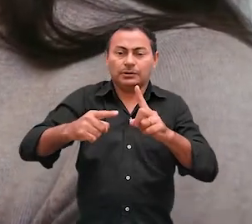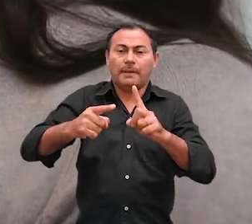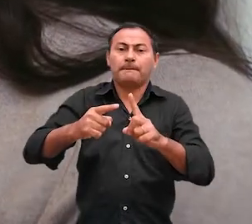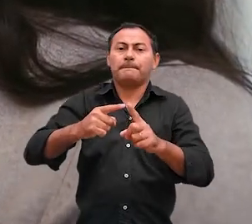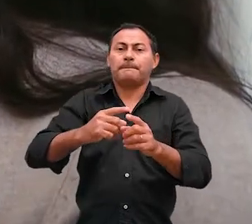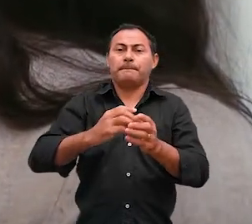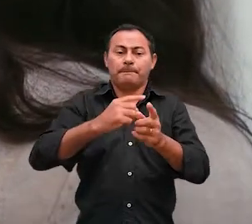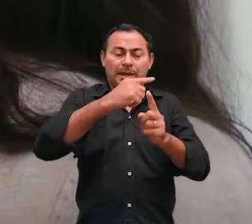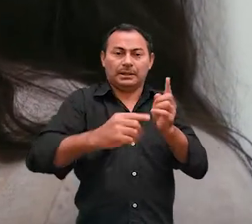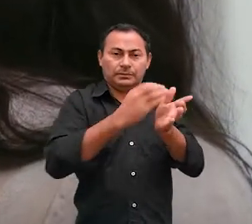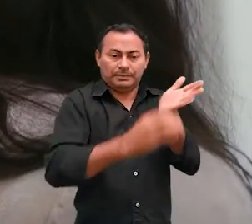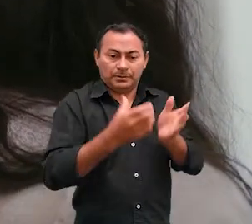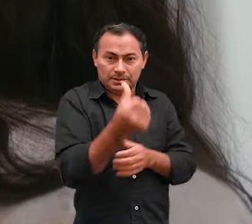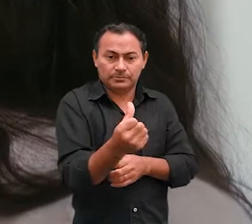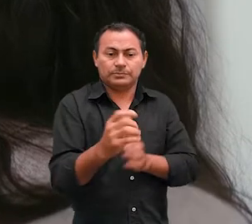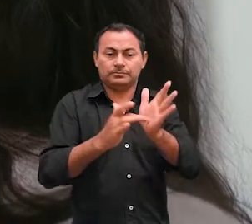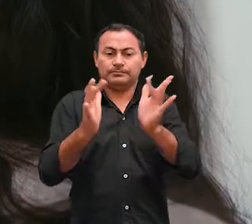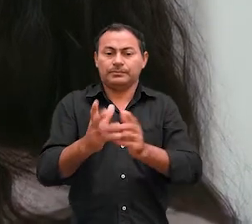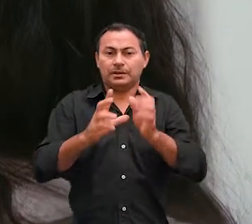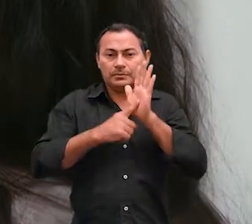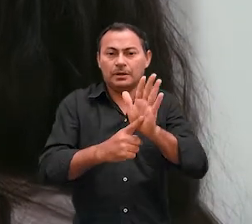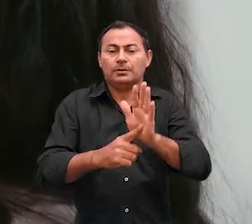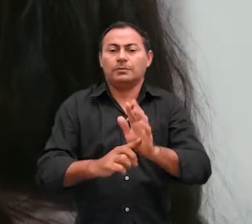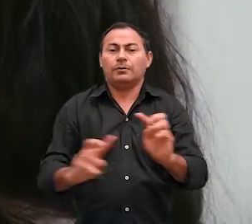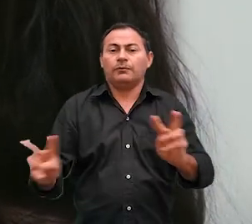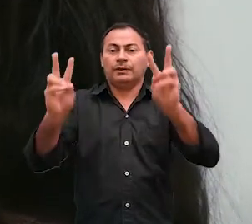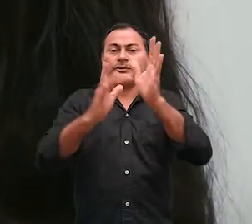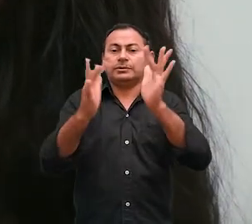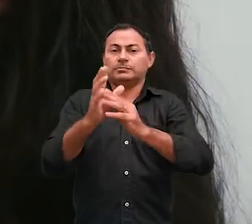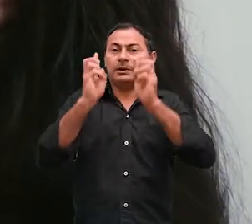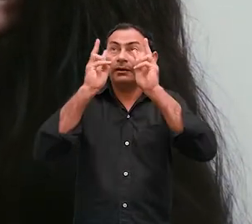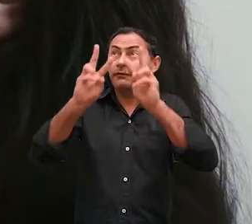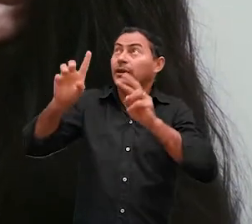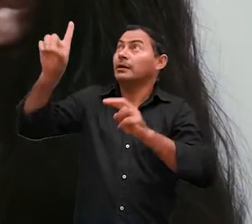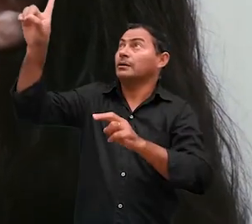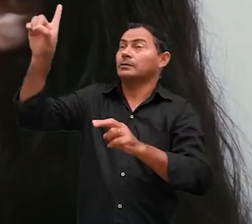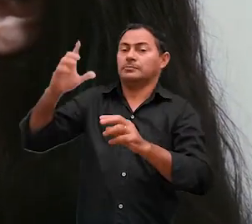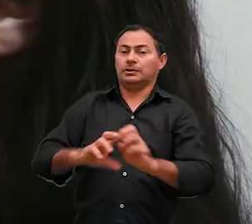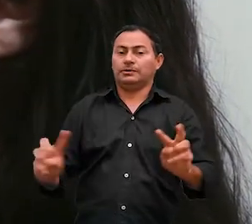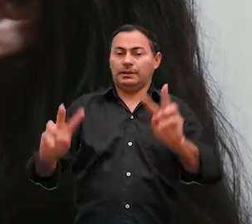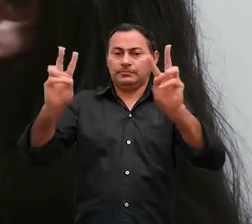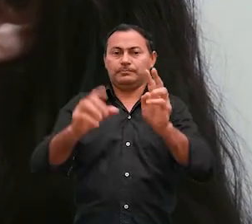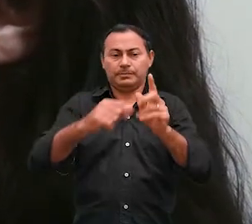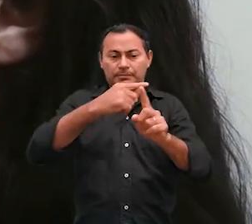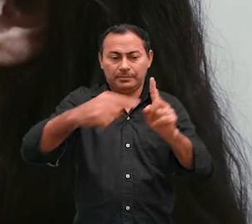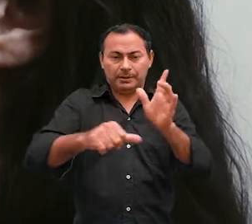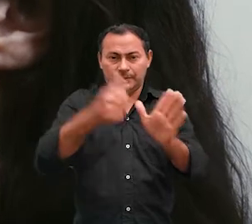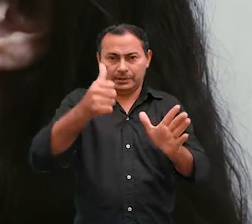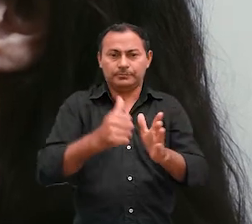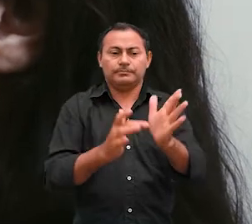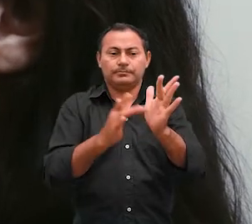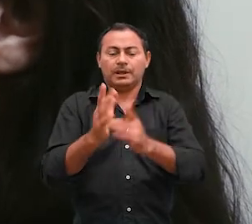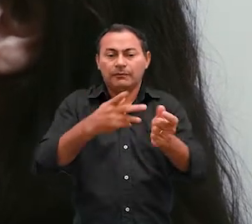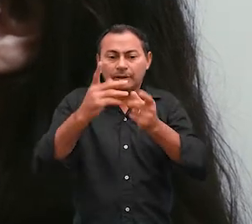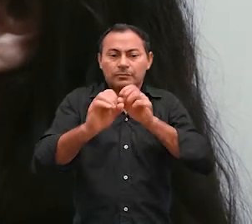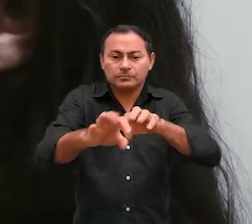metade do Capítulo 6 Jesus enfocou os valores daqueles que olham para o alto na primeira metade Jesus falou